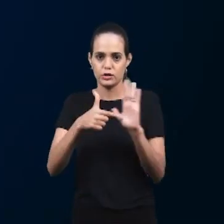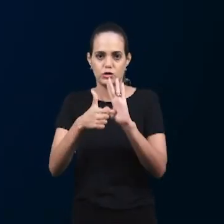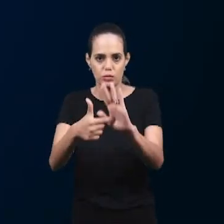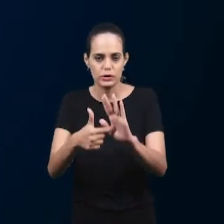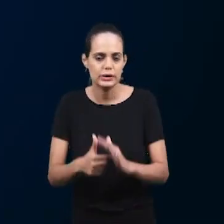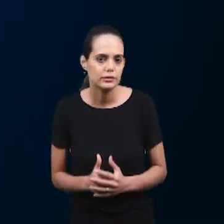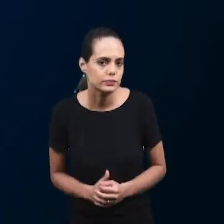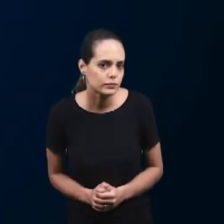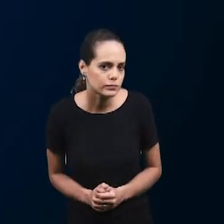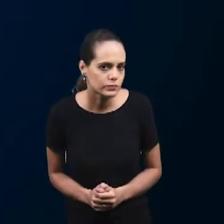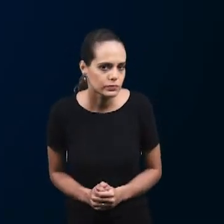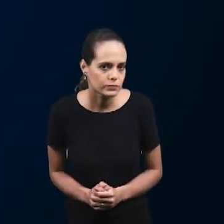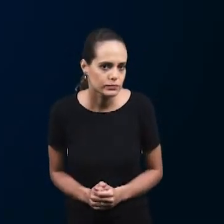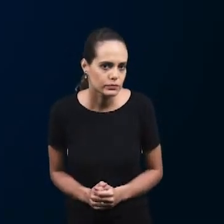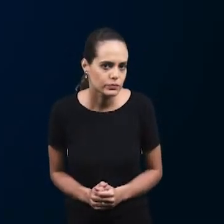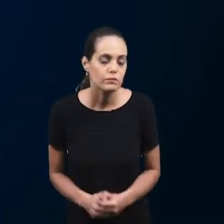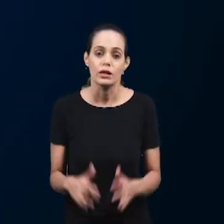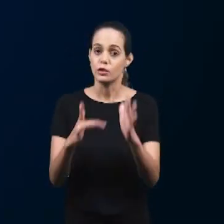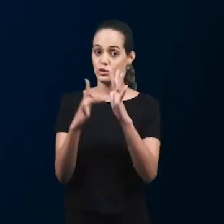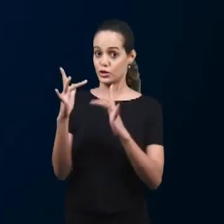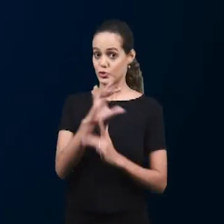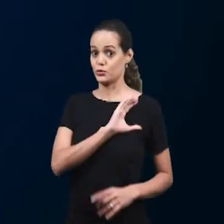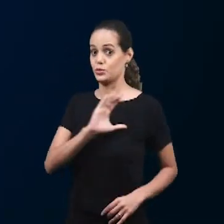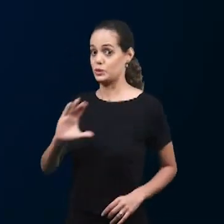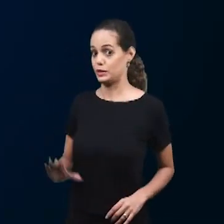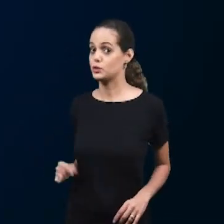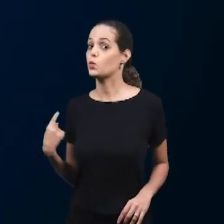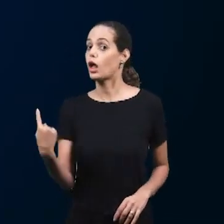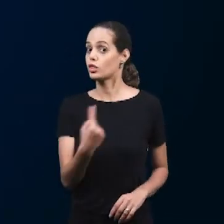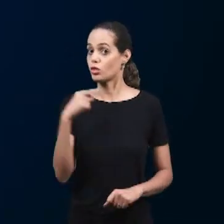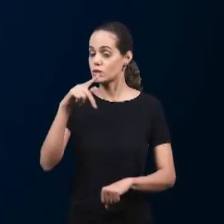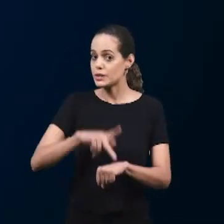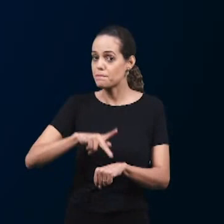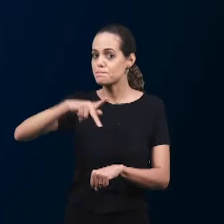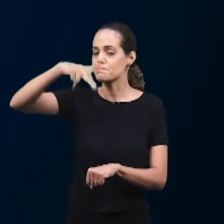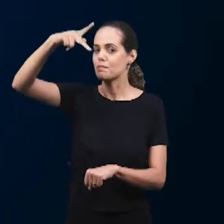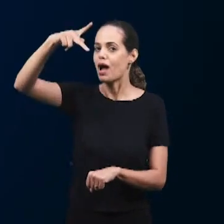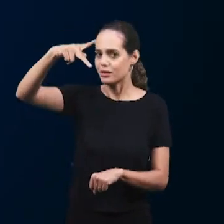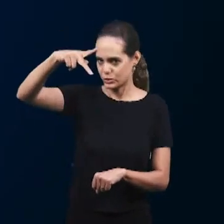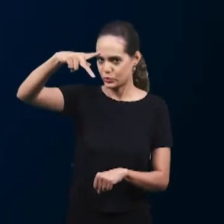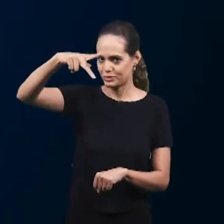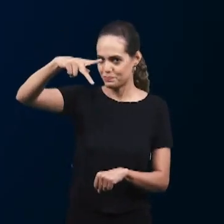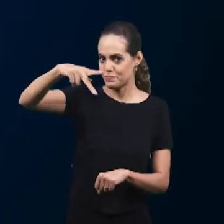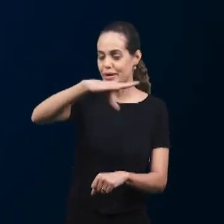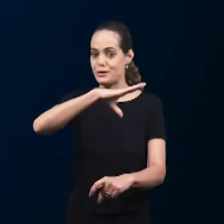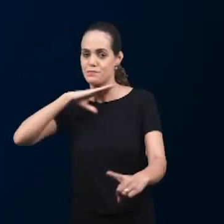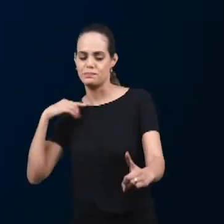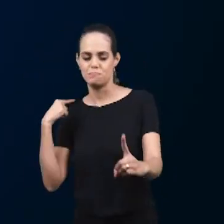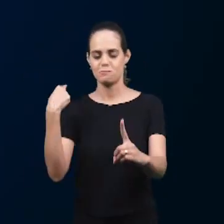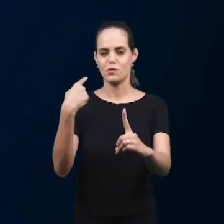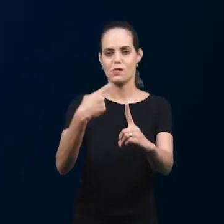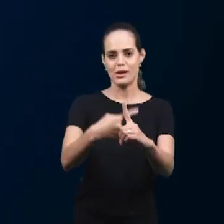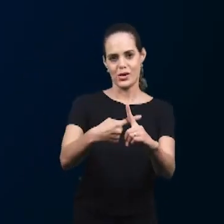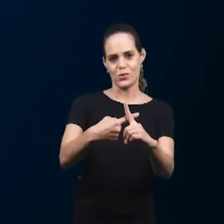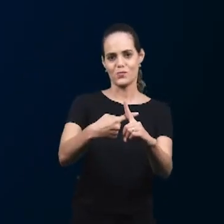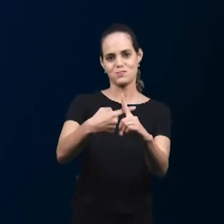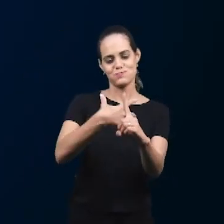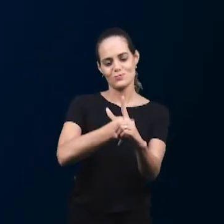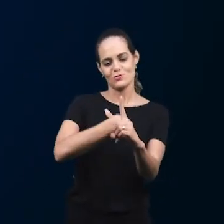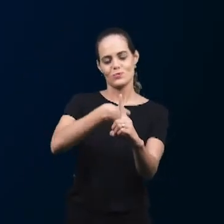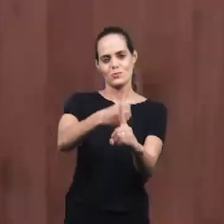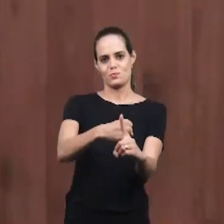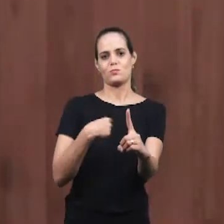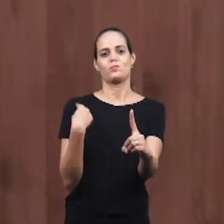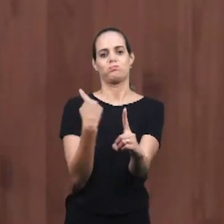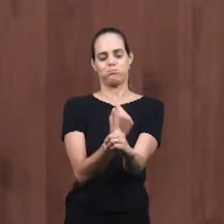versículo 7, parte B, diz assim: porque Cristo, nossa Páscoa, foi sacrificado por nós. A paz do Senhor